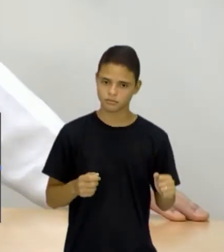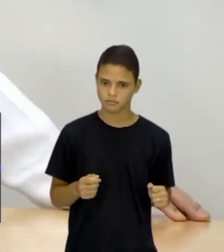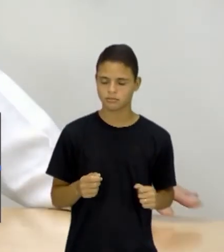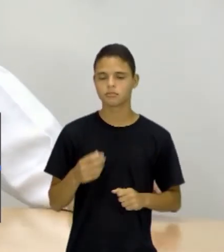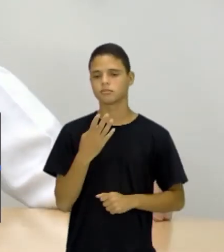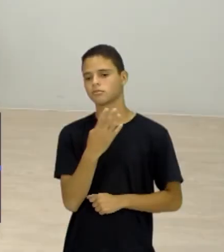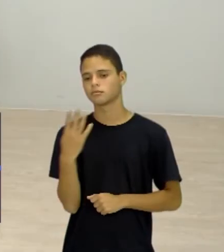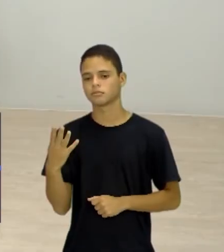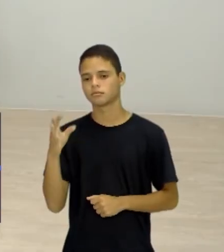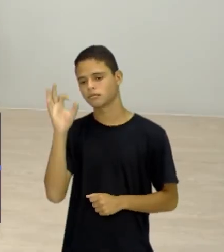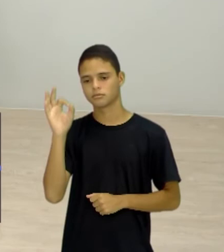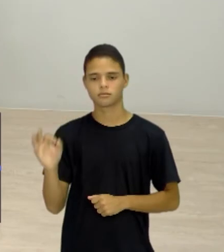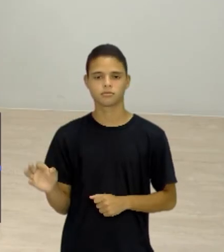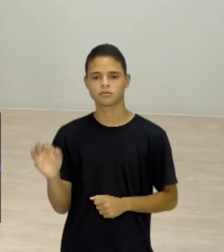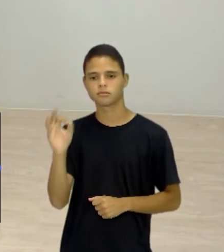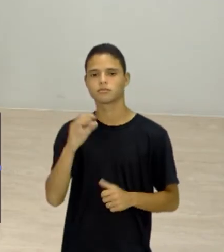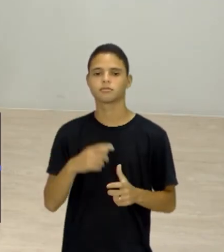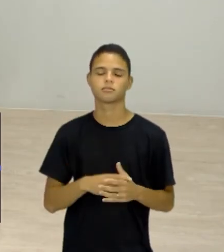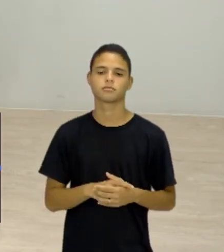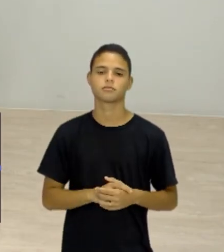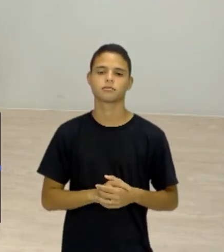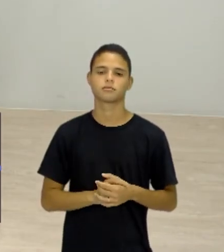44%.